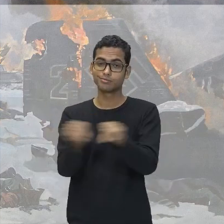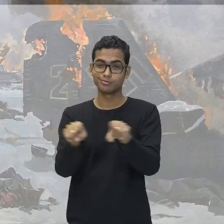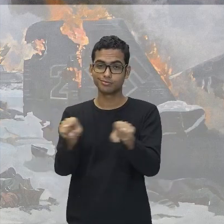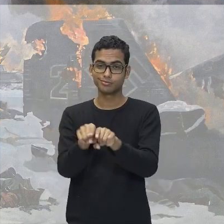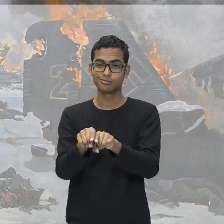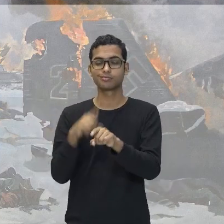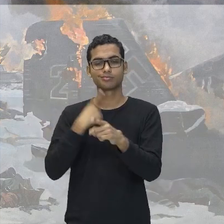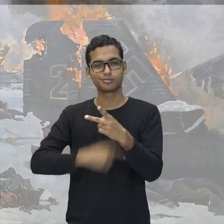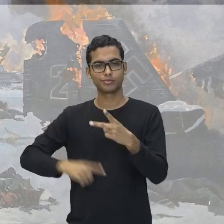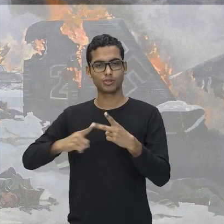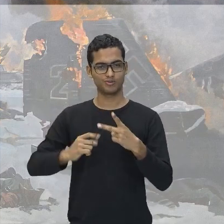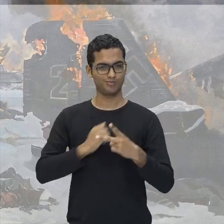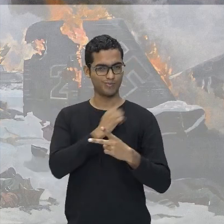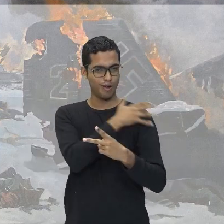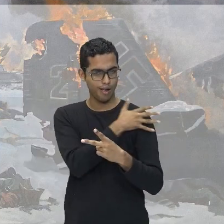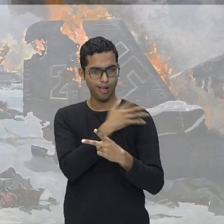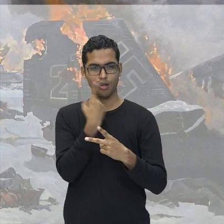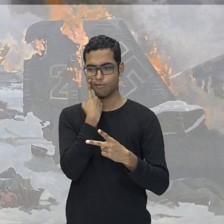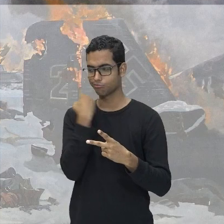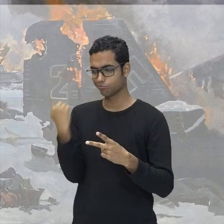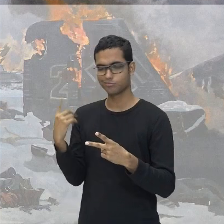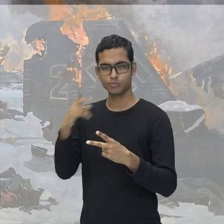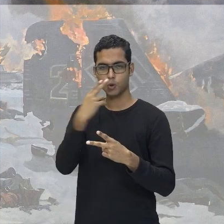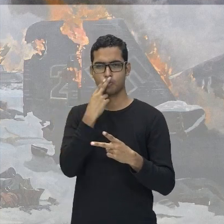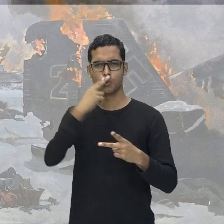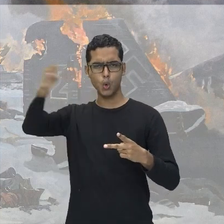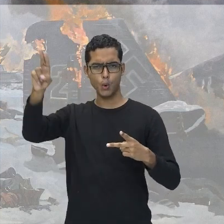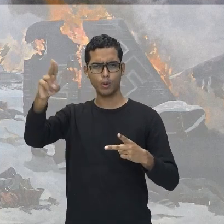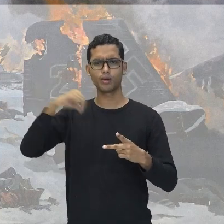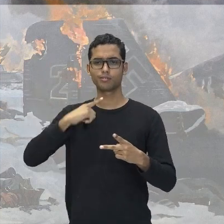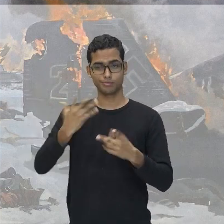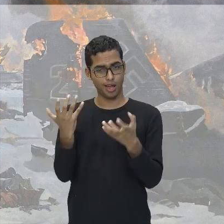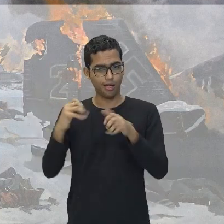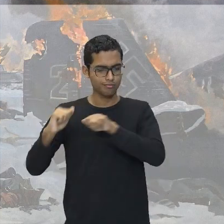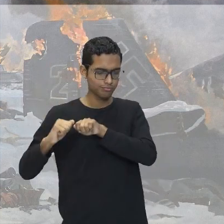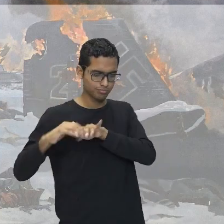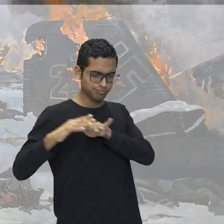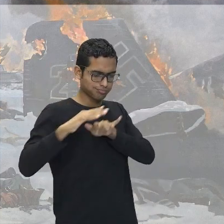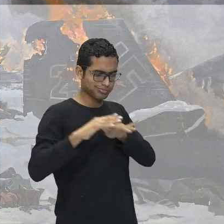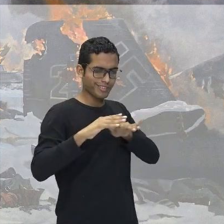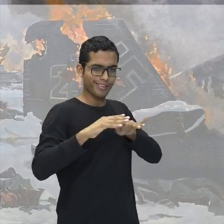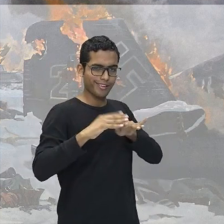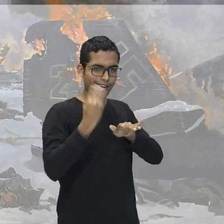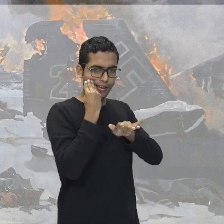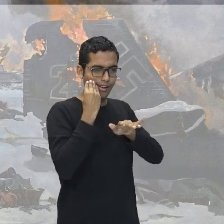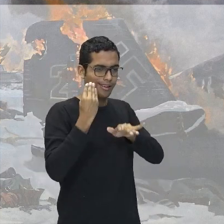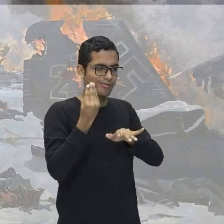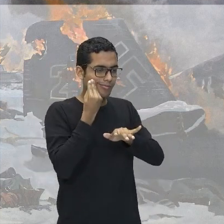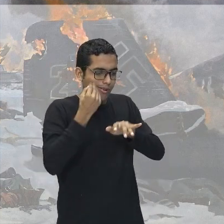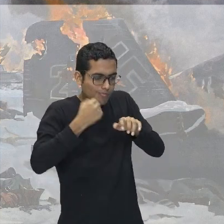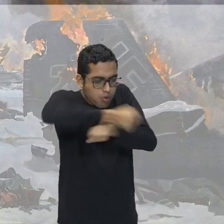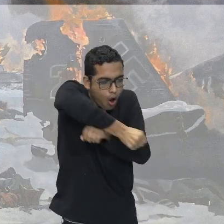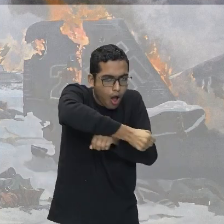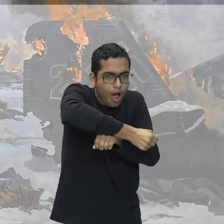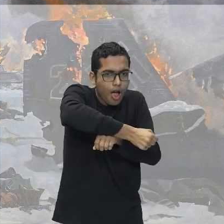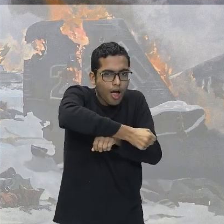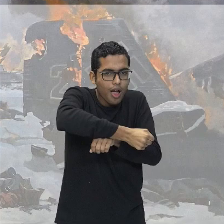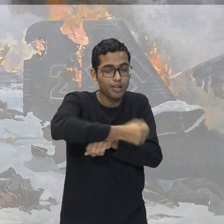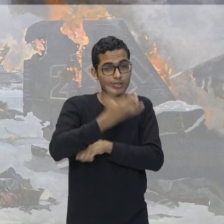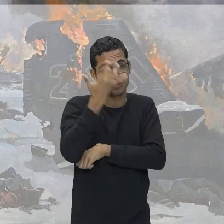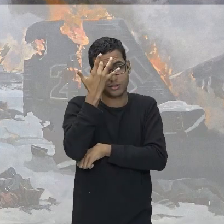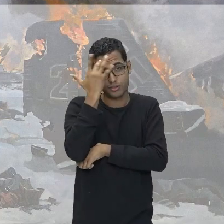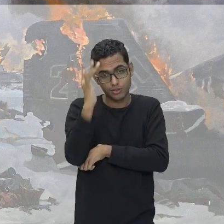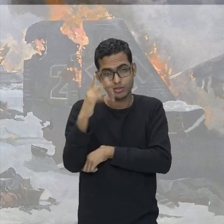seu general, que resolveu invadir a União Soviética, a Rússia naquele momento, não contavam com o rigoroso